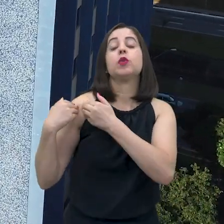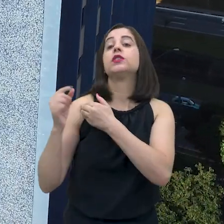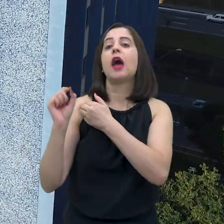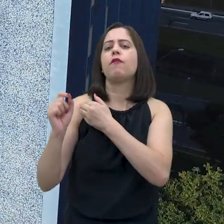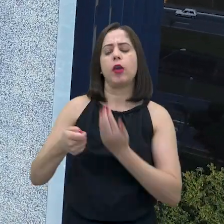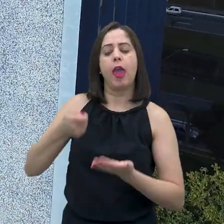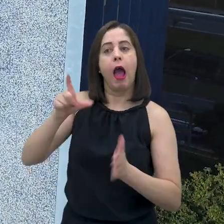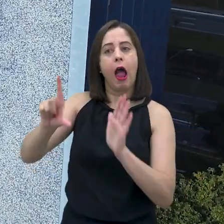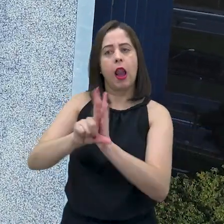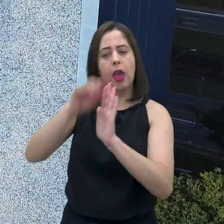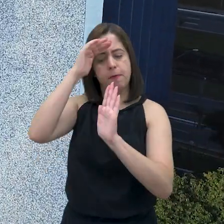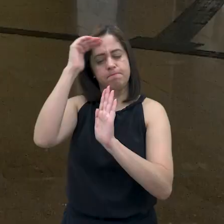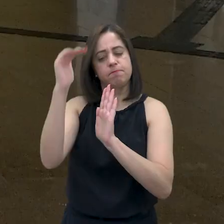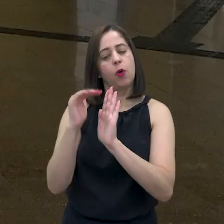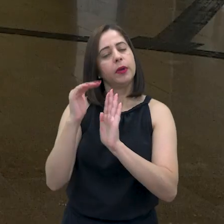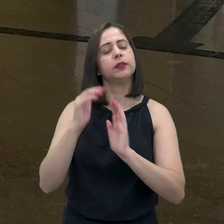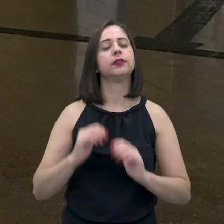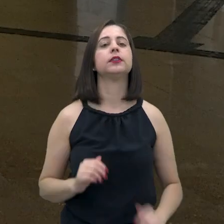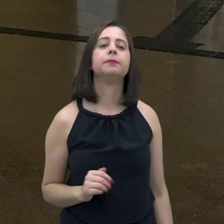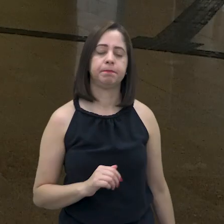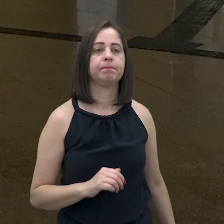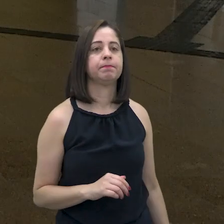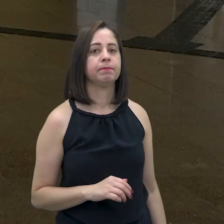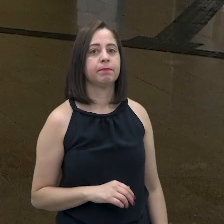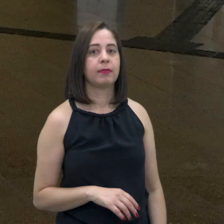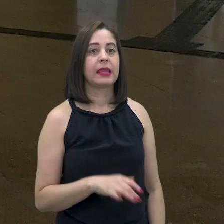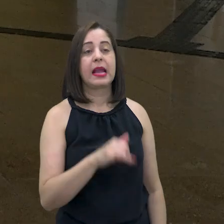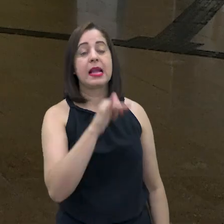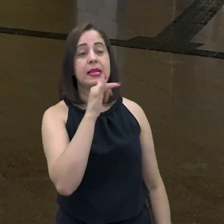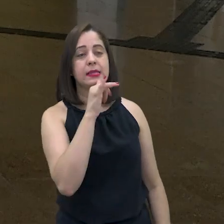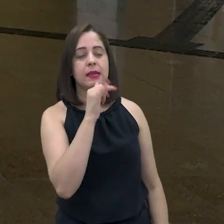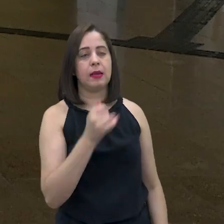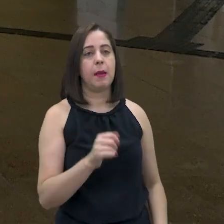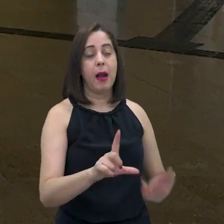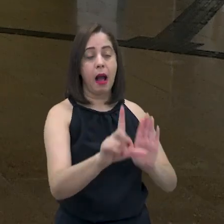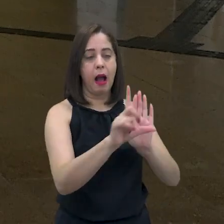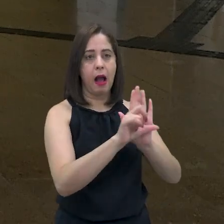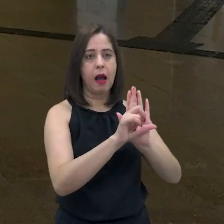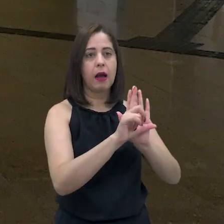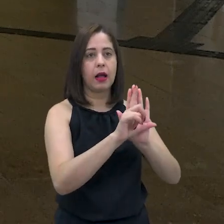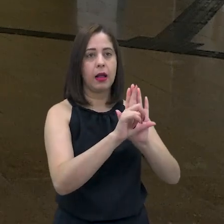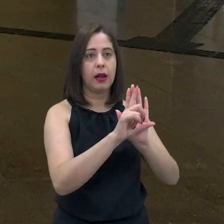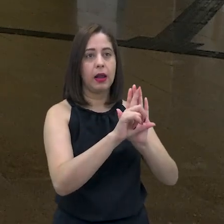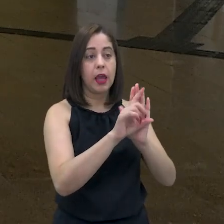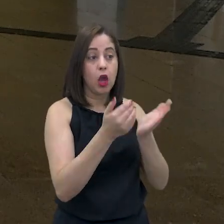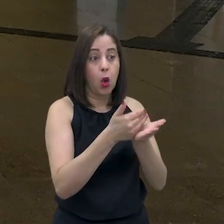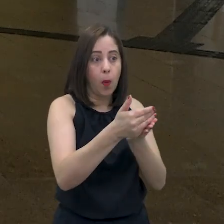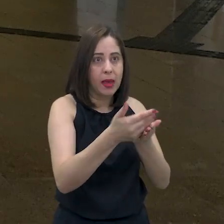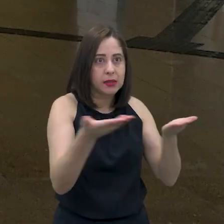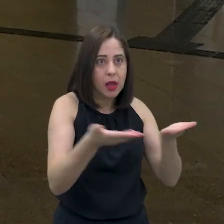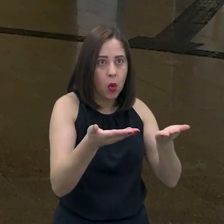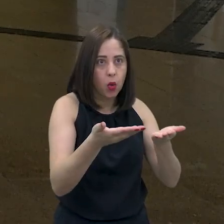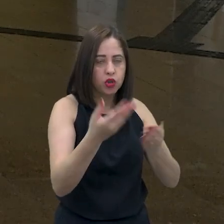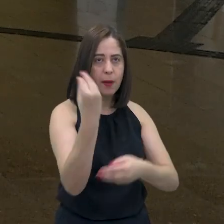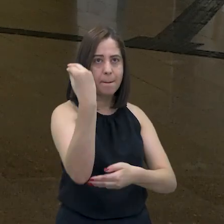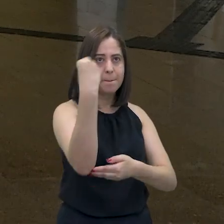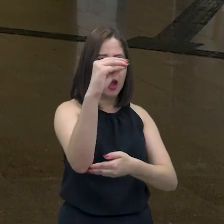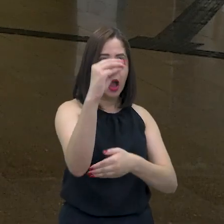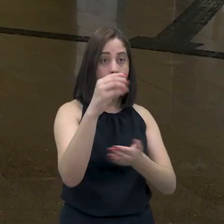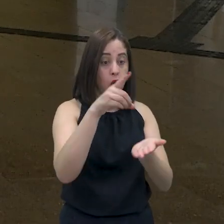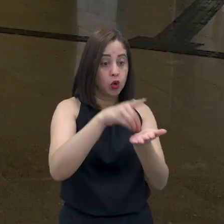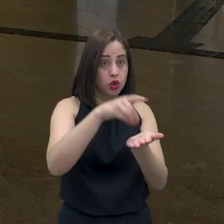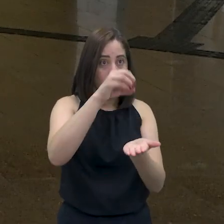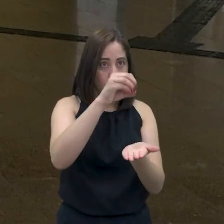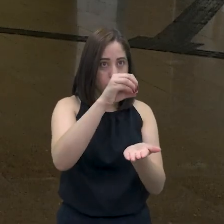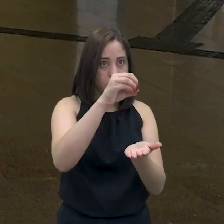aplicação dentro da sociedade. Caso ela disponha que ela entre em vigor na data da sua publicação, a gente diz que ela ganha vigência. Então ela